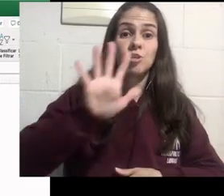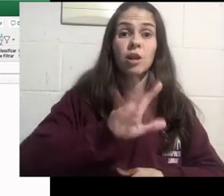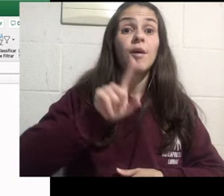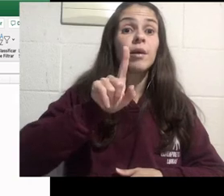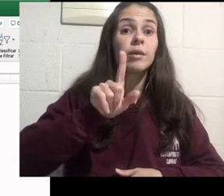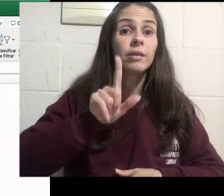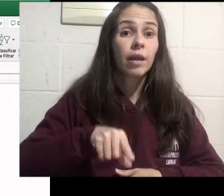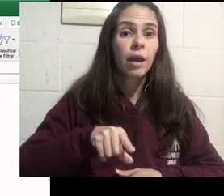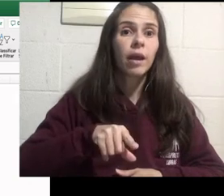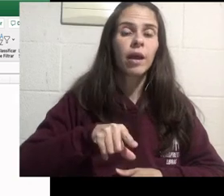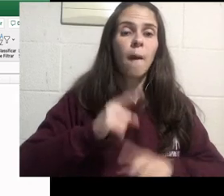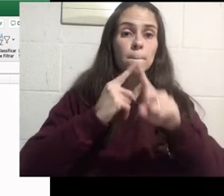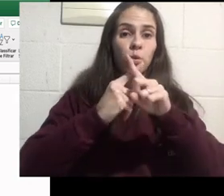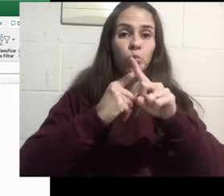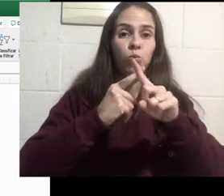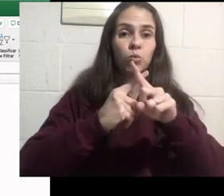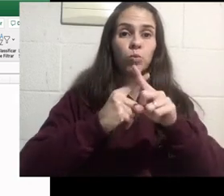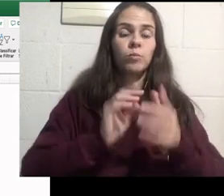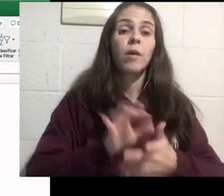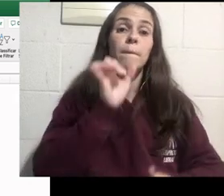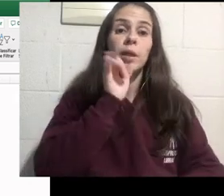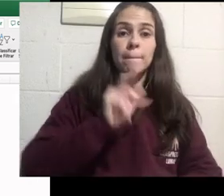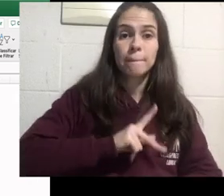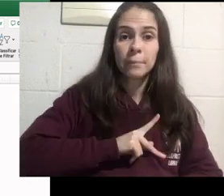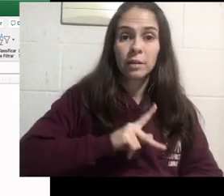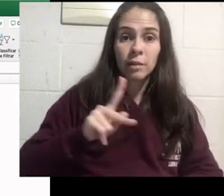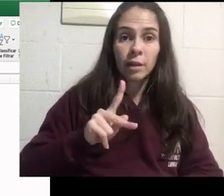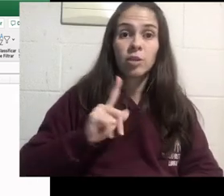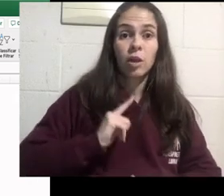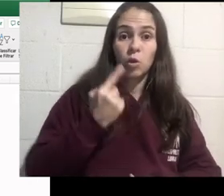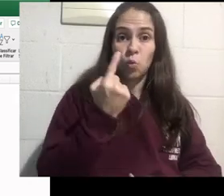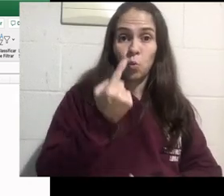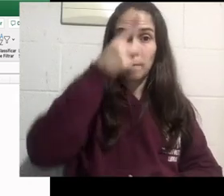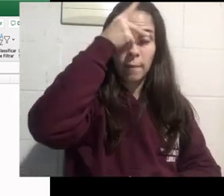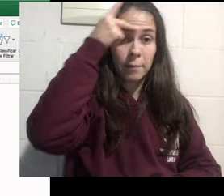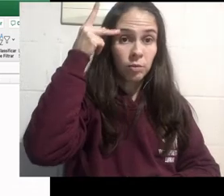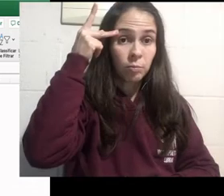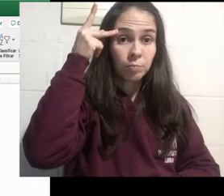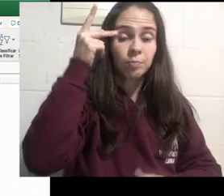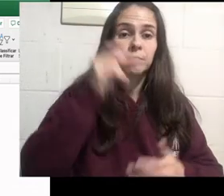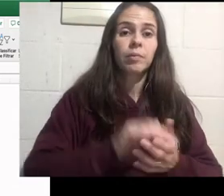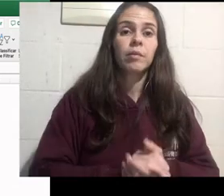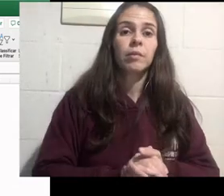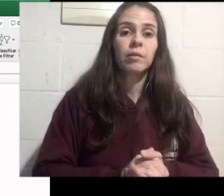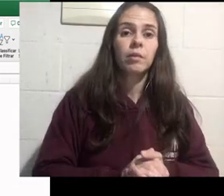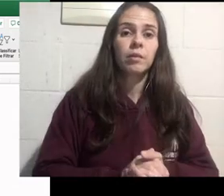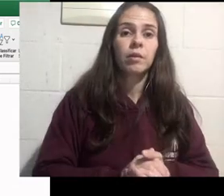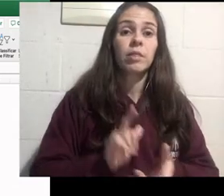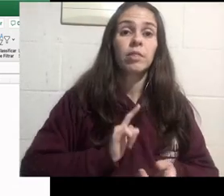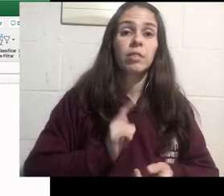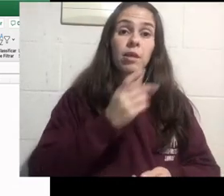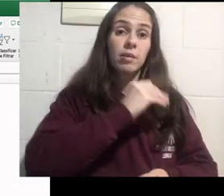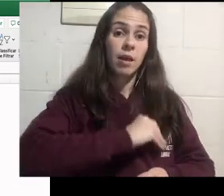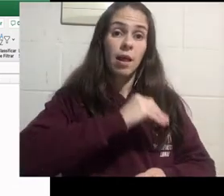dessas informações. Então, vamos ver. O presidente, né? Ele vai ter uma pessoa que vai ser presidente, ele vai ter